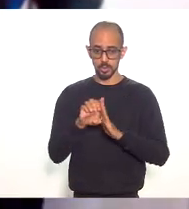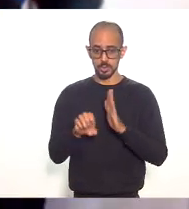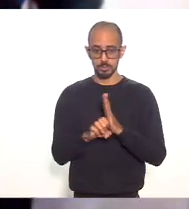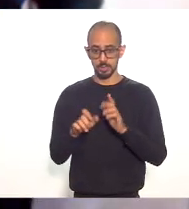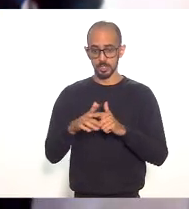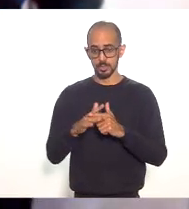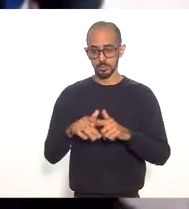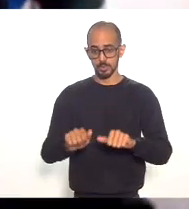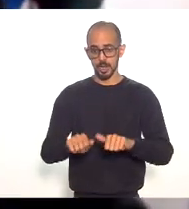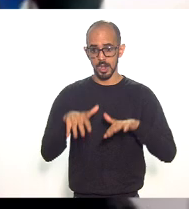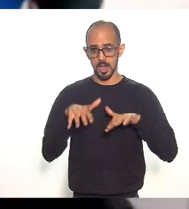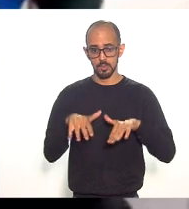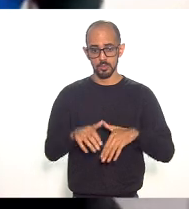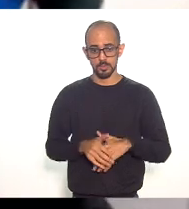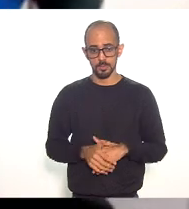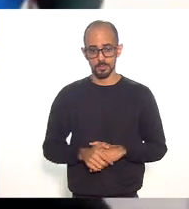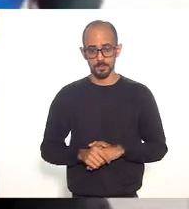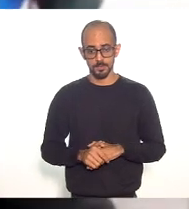plenário.